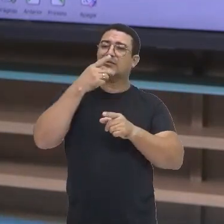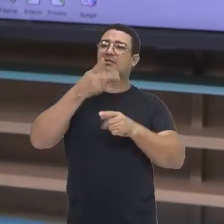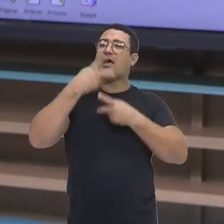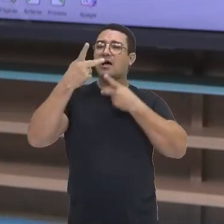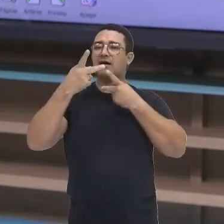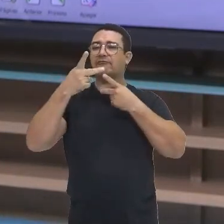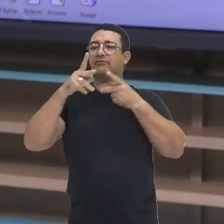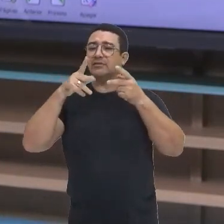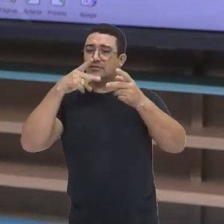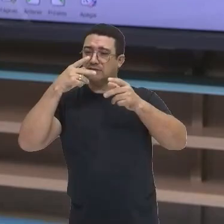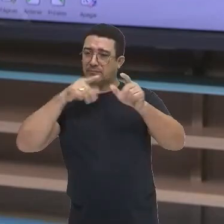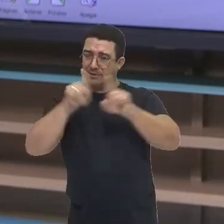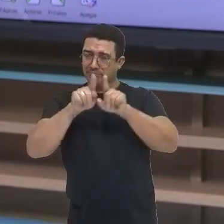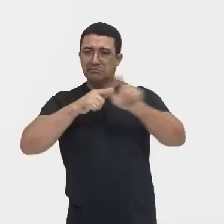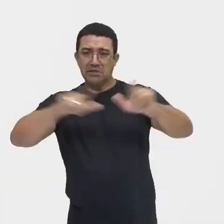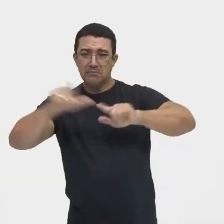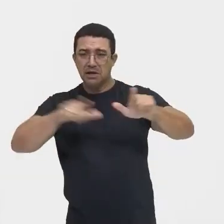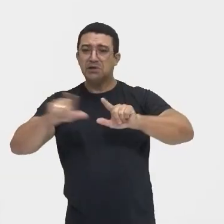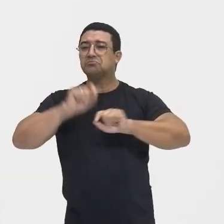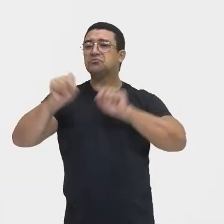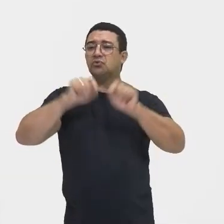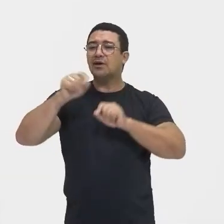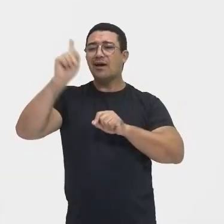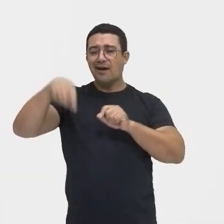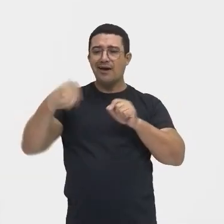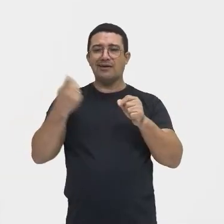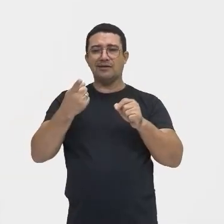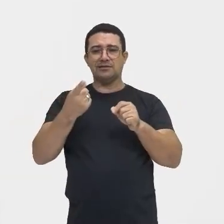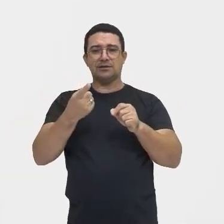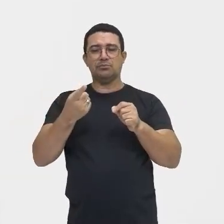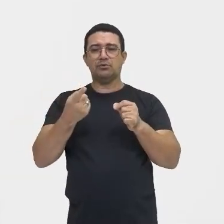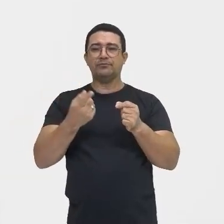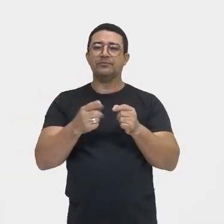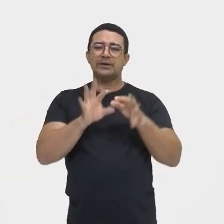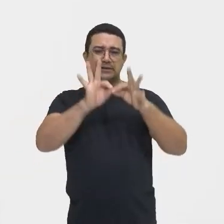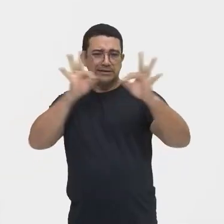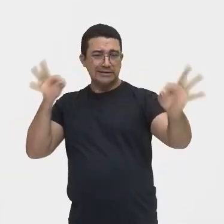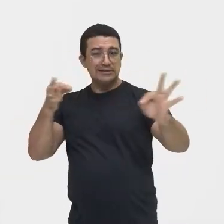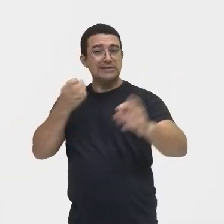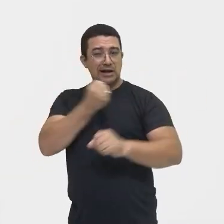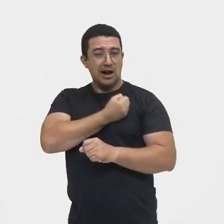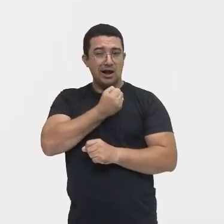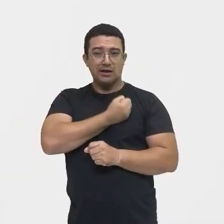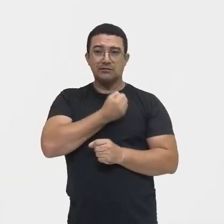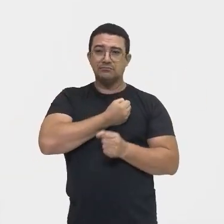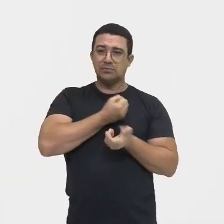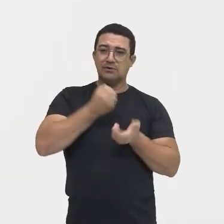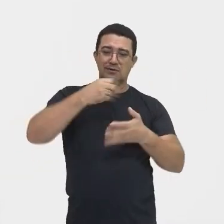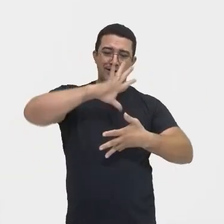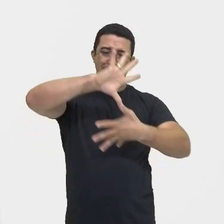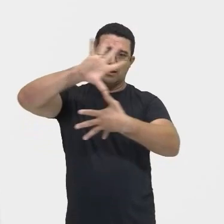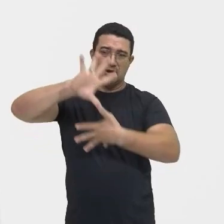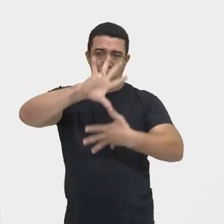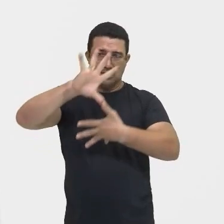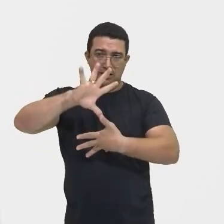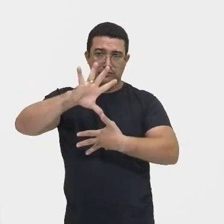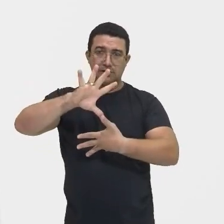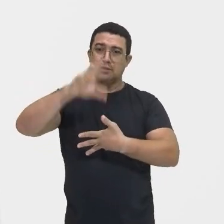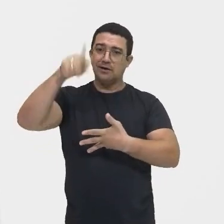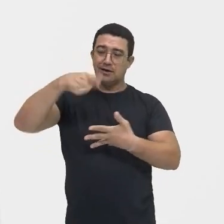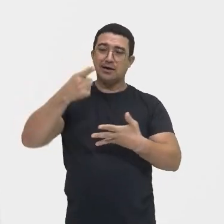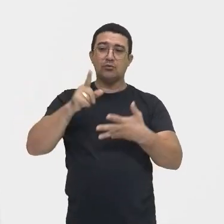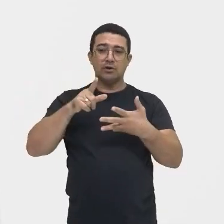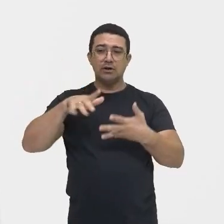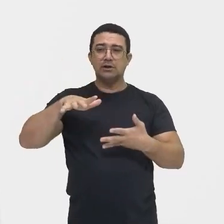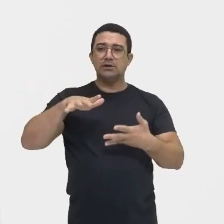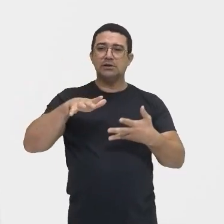cartográfica. O que é escala cartográfica, professor? É a proporção, é a relação, perdão, entre o espaço